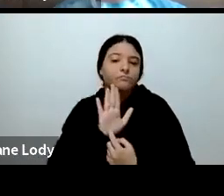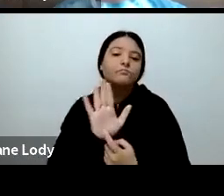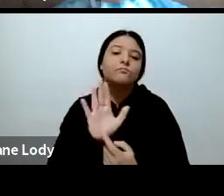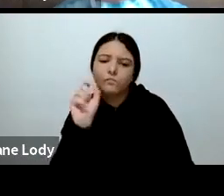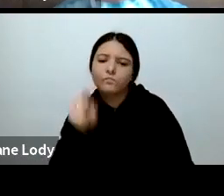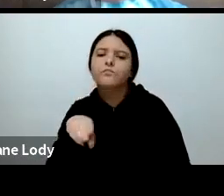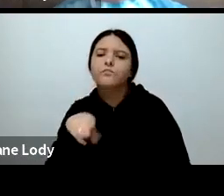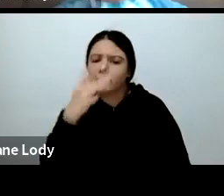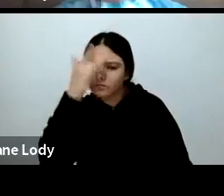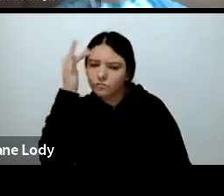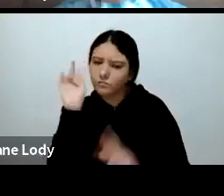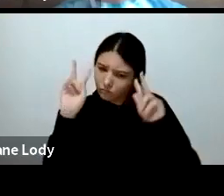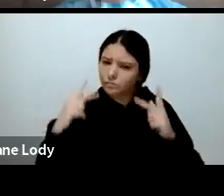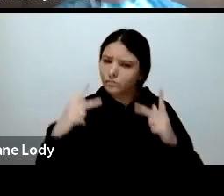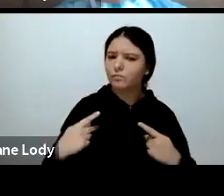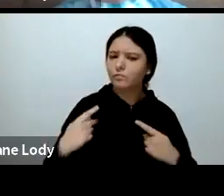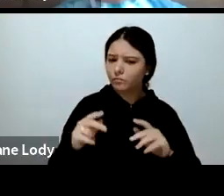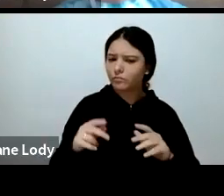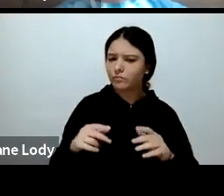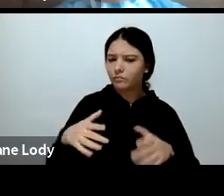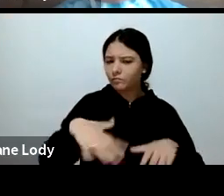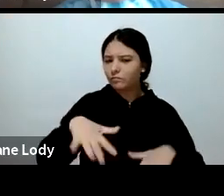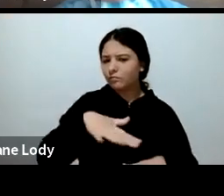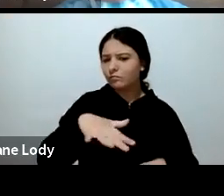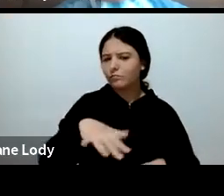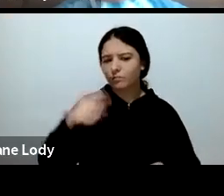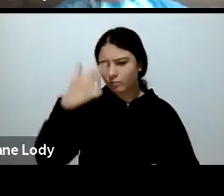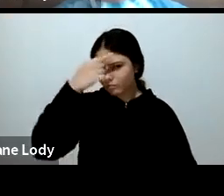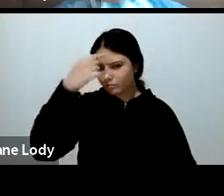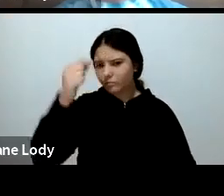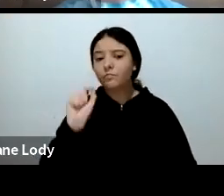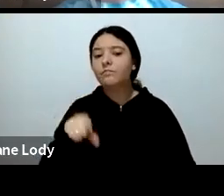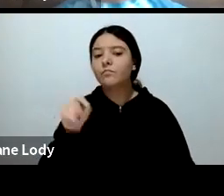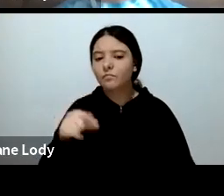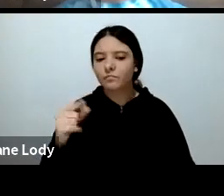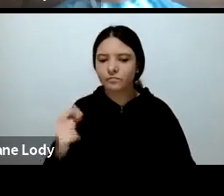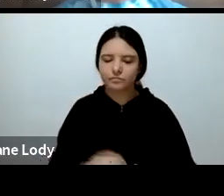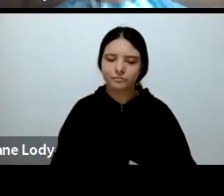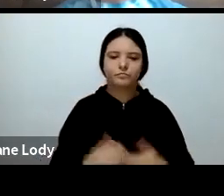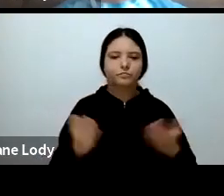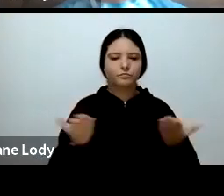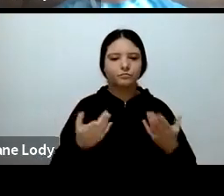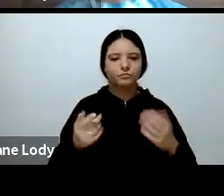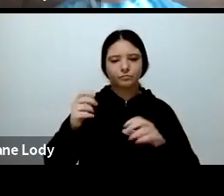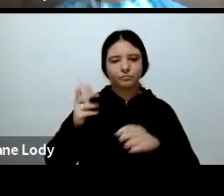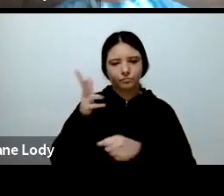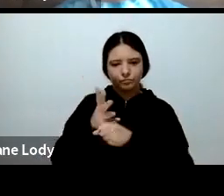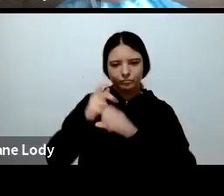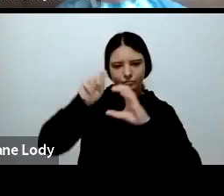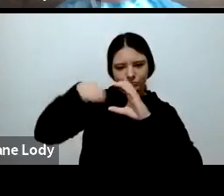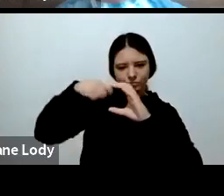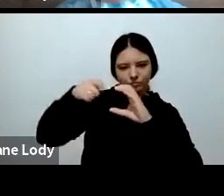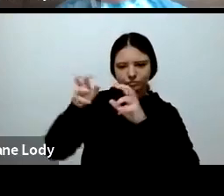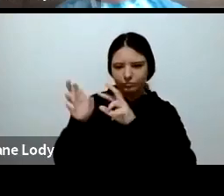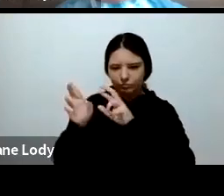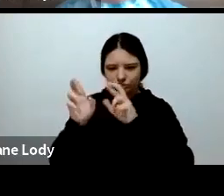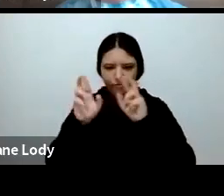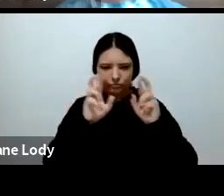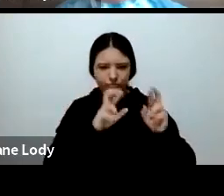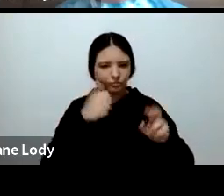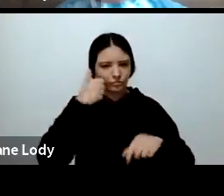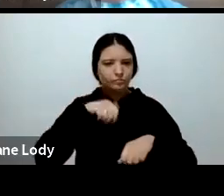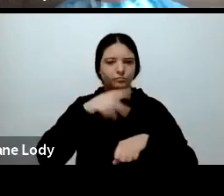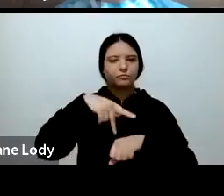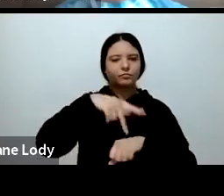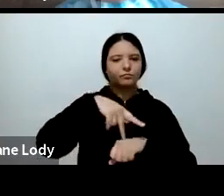nesse espaço acadêmico. Eu hoje estava assistindo um vídeo de uma pesquisadora brasileira que mora na França, falando